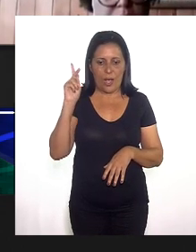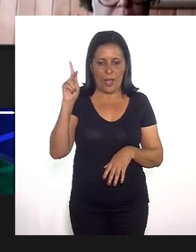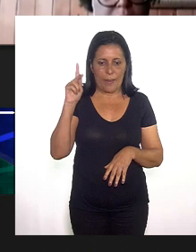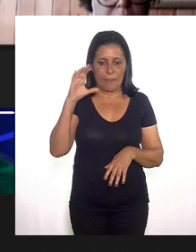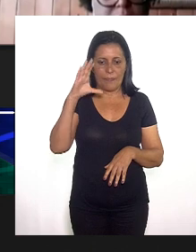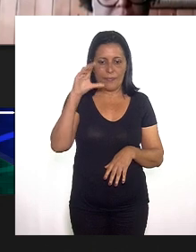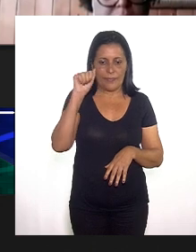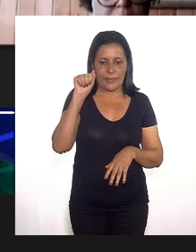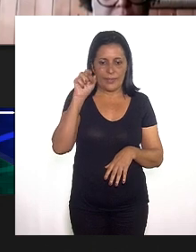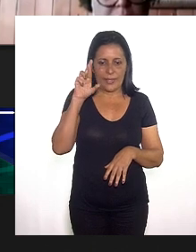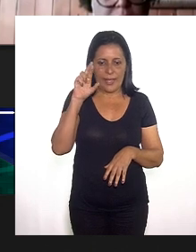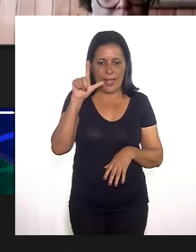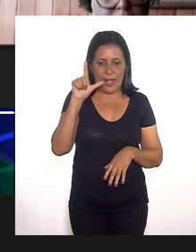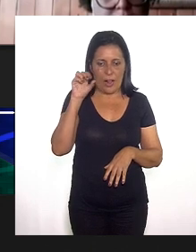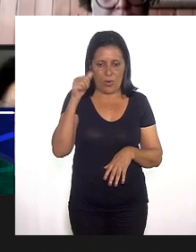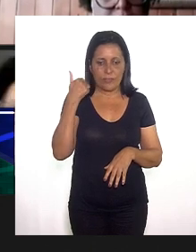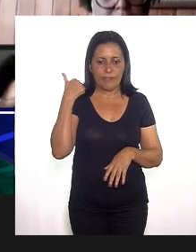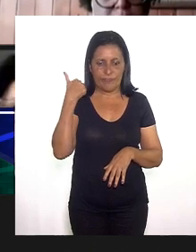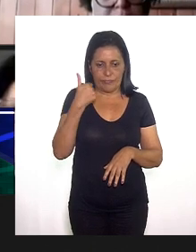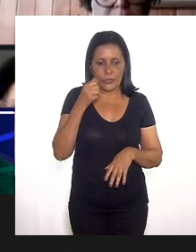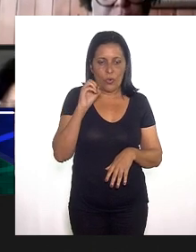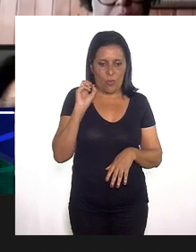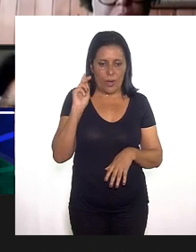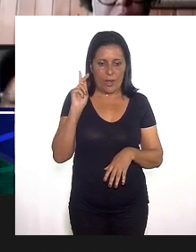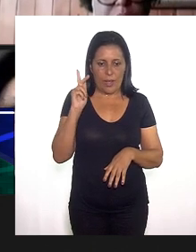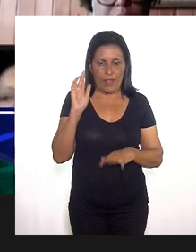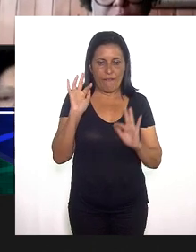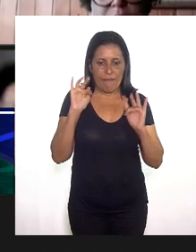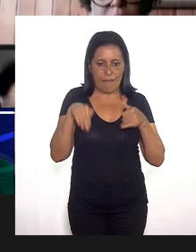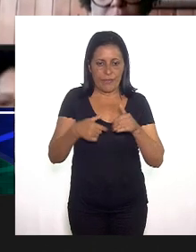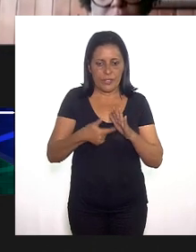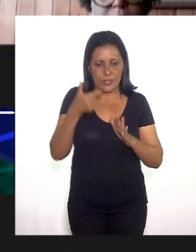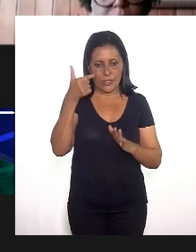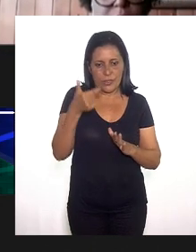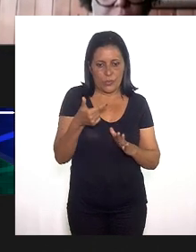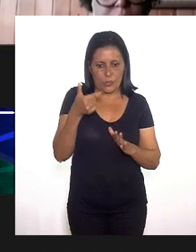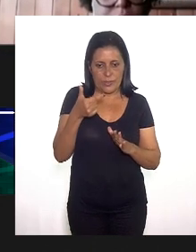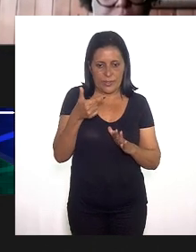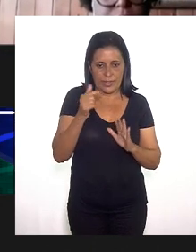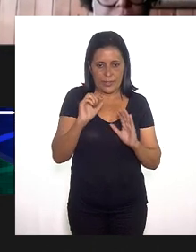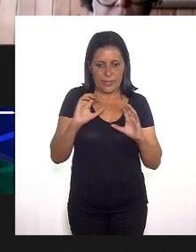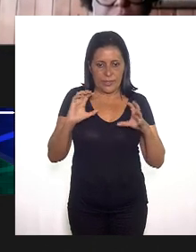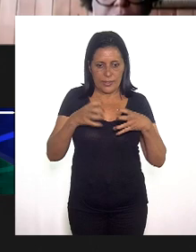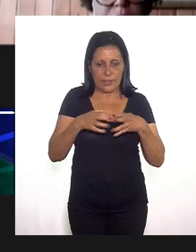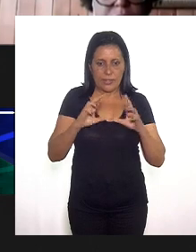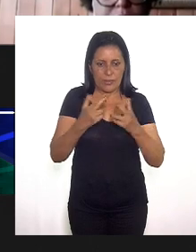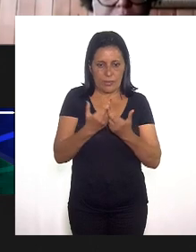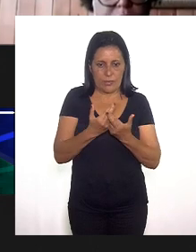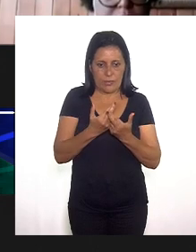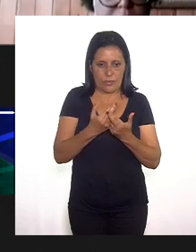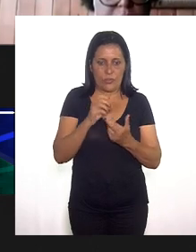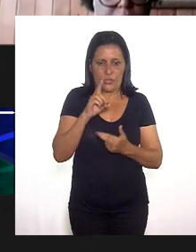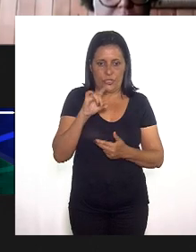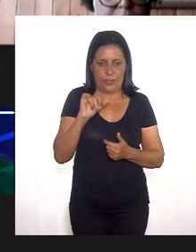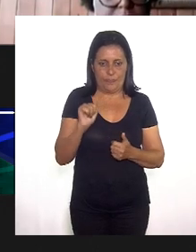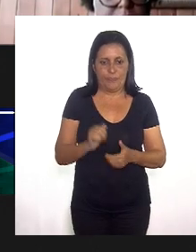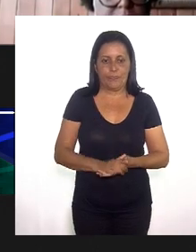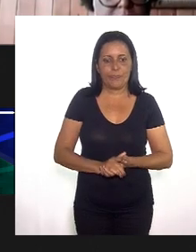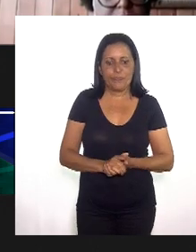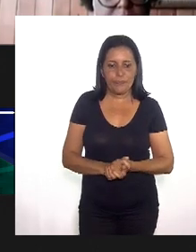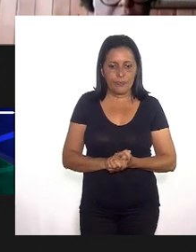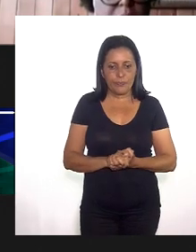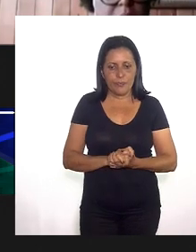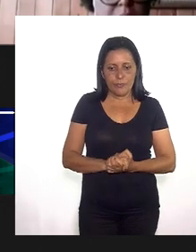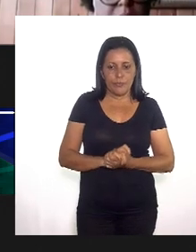Carlos Macedo. Está encerrada a segunda sessão extraordinária do dia.